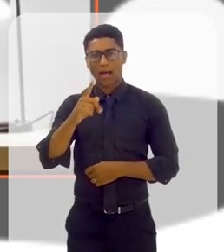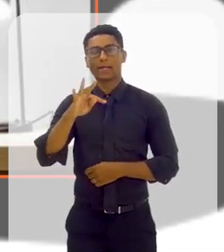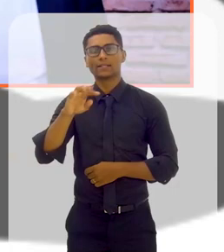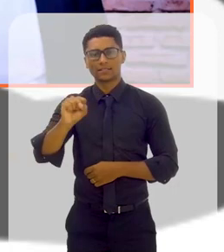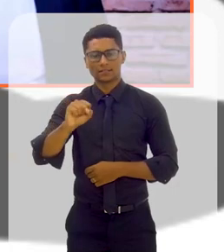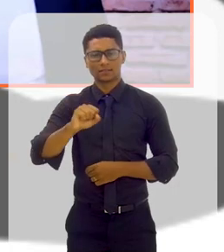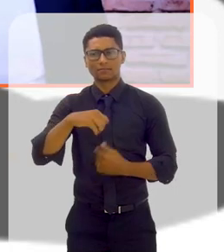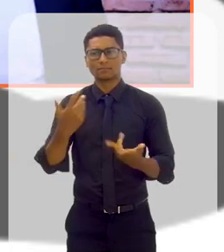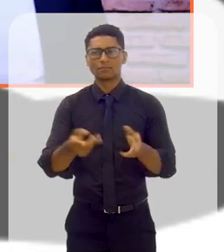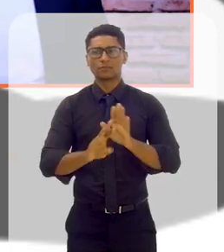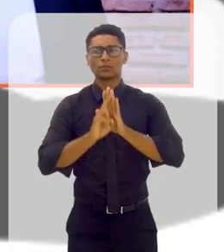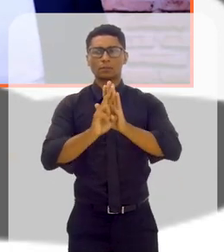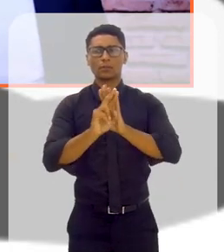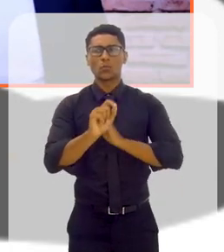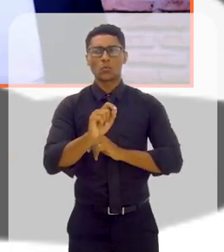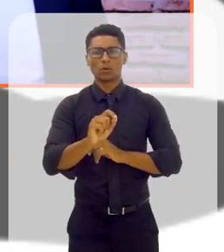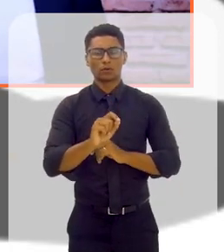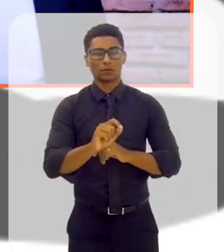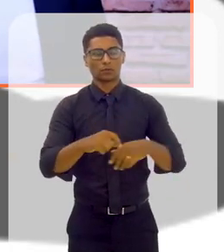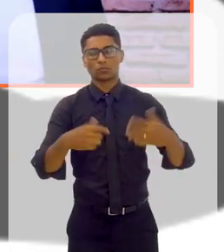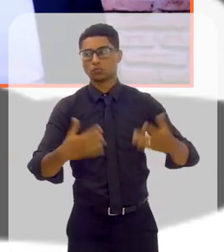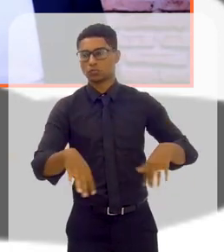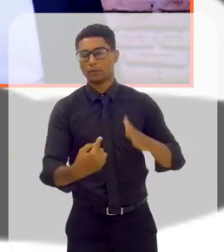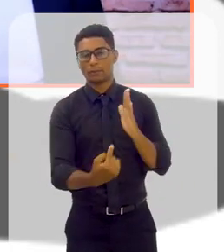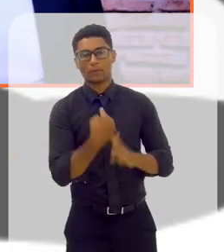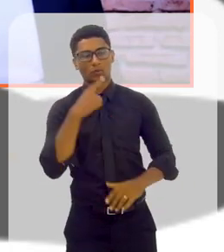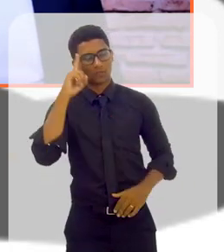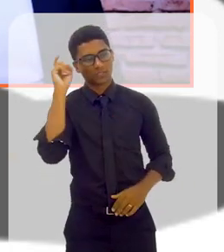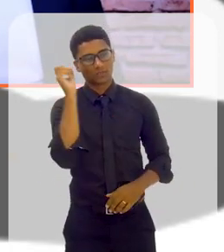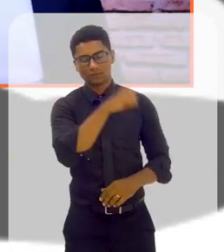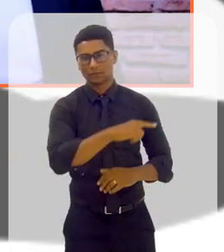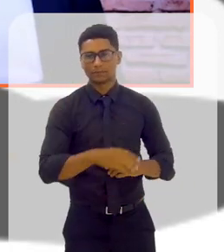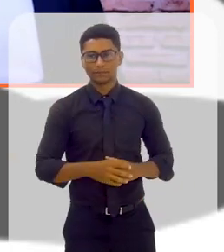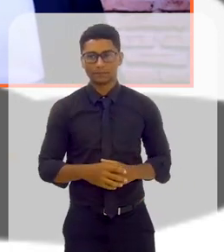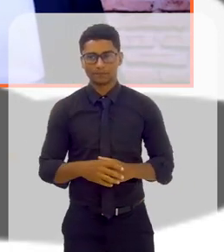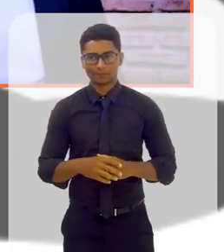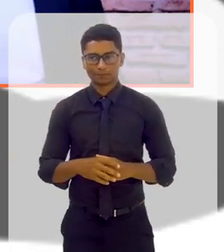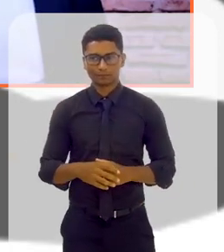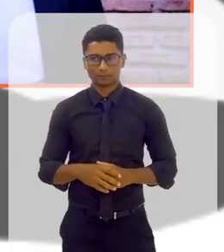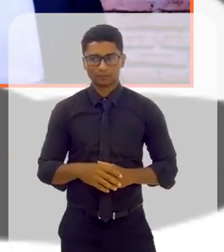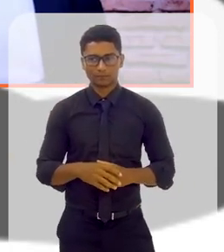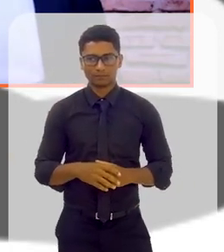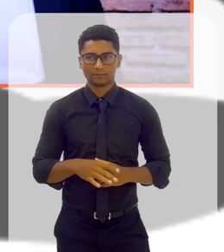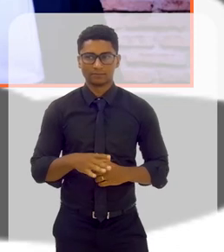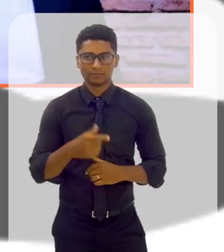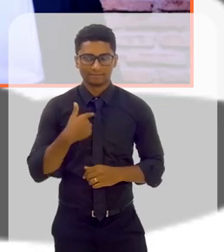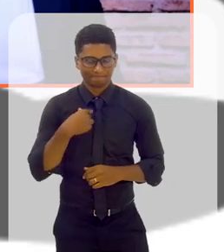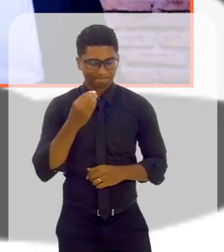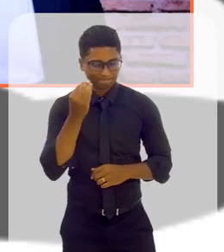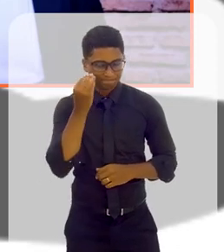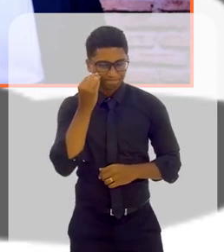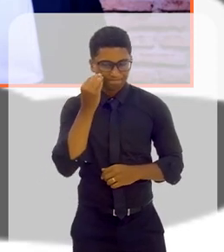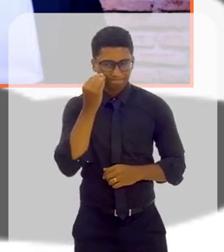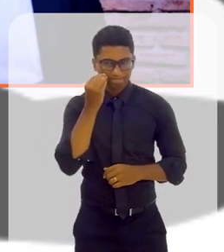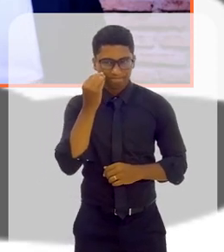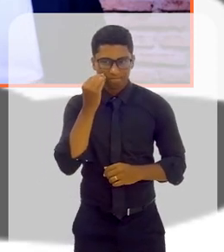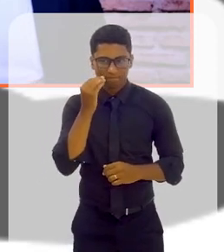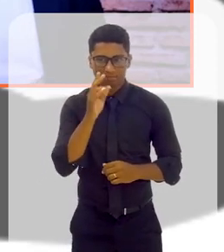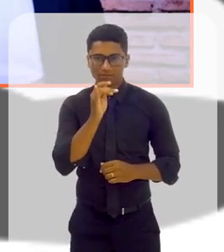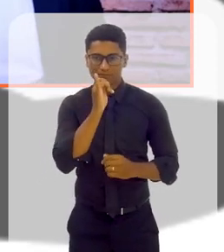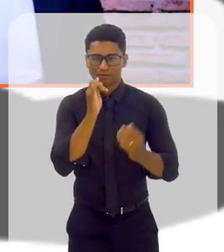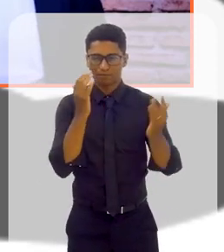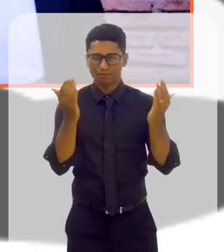Marcelo? Ai, essa é uma pergunta difícil, Cláudia, porque deixa eu ver se eu consigo trazer um